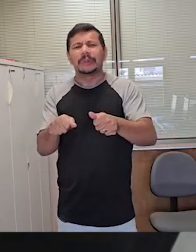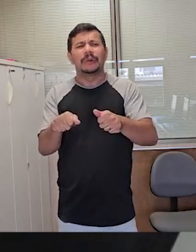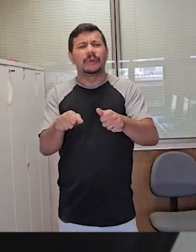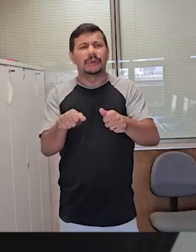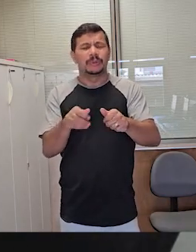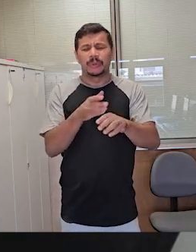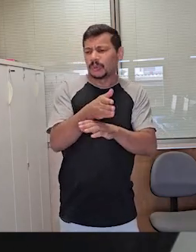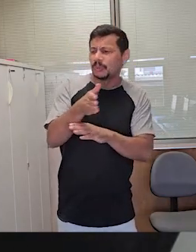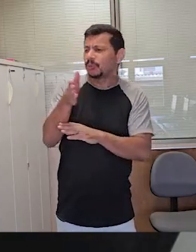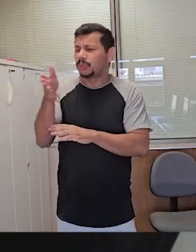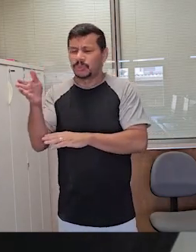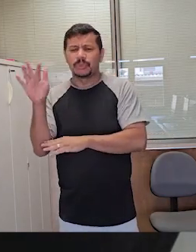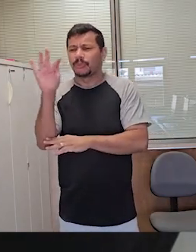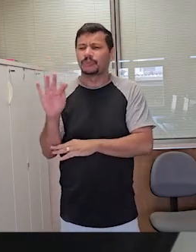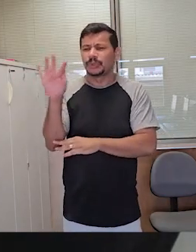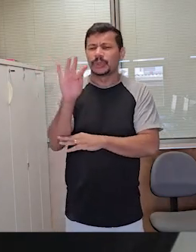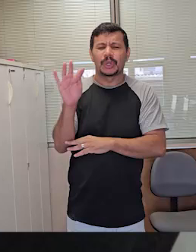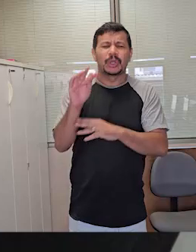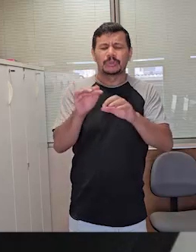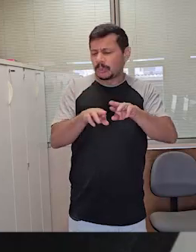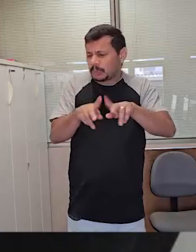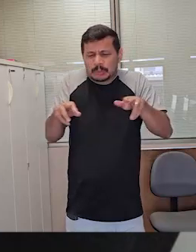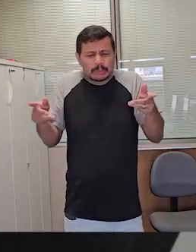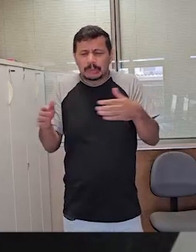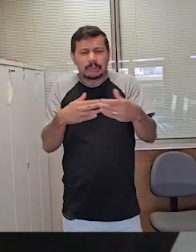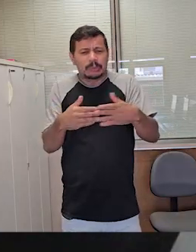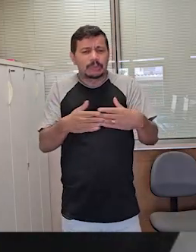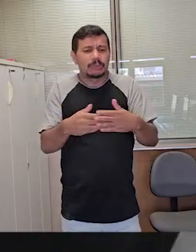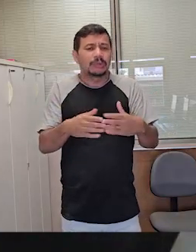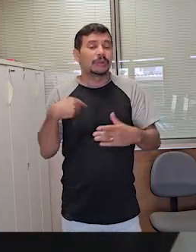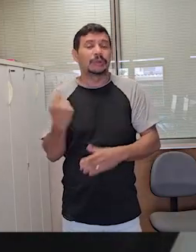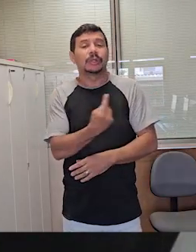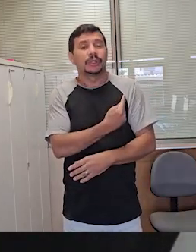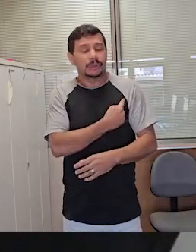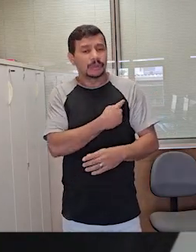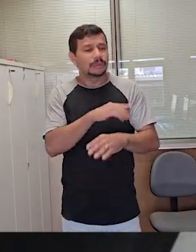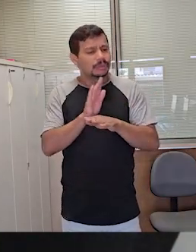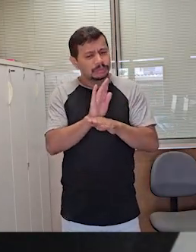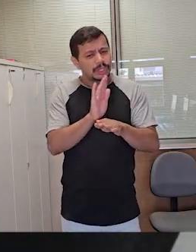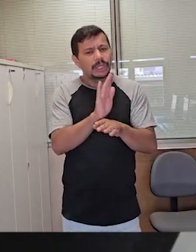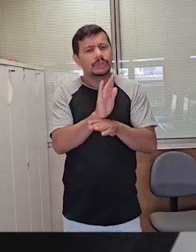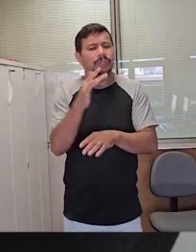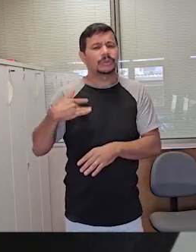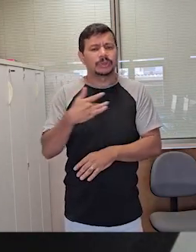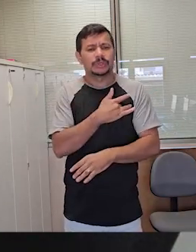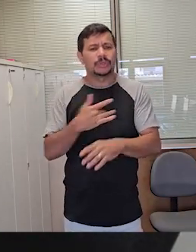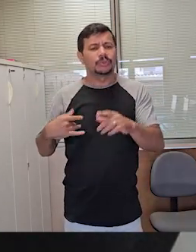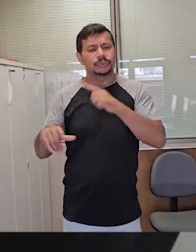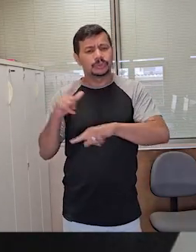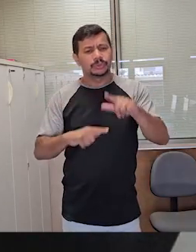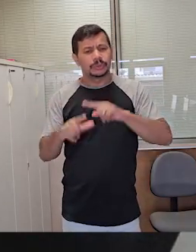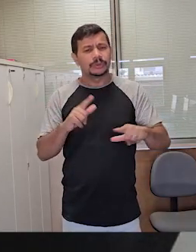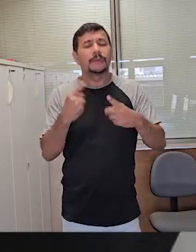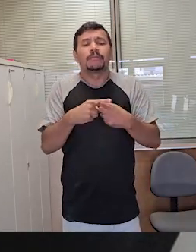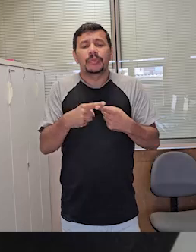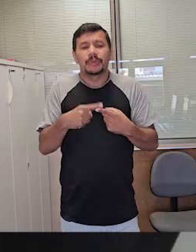participando ou na federação, ou na força sindical, onde for preciso para que a gente possa colaborar com a questão da área de saúde do trabalhador,